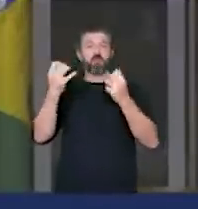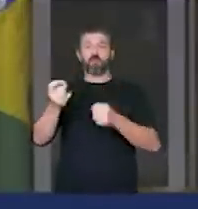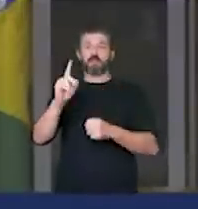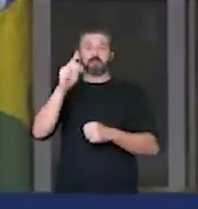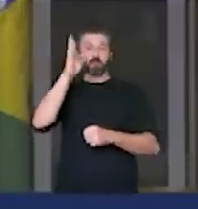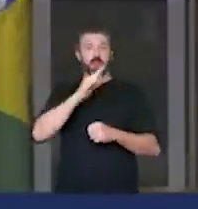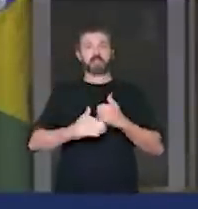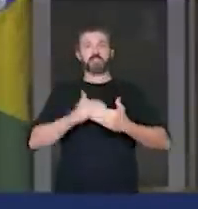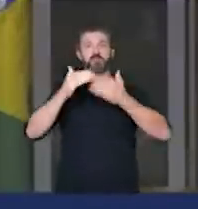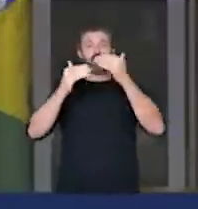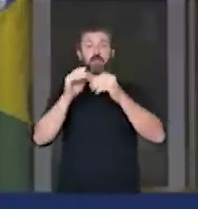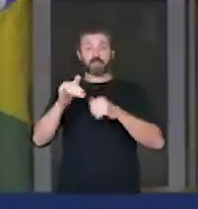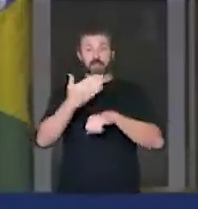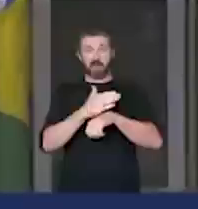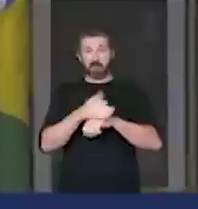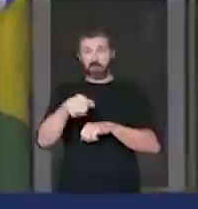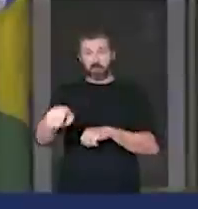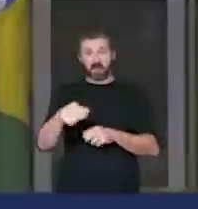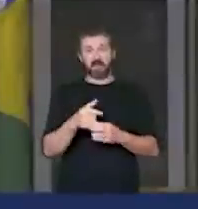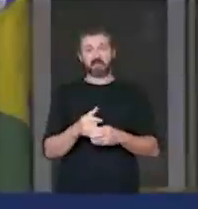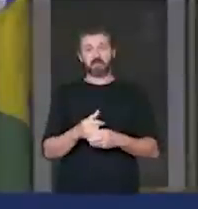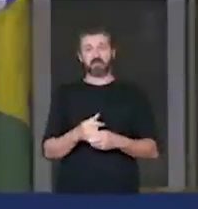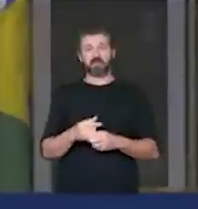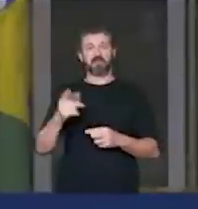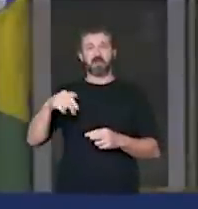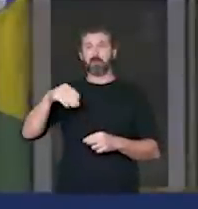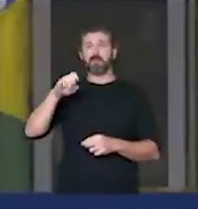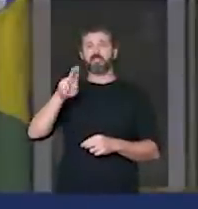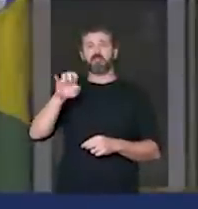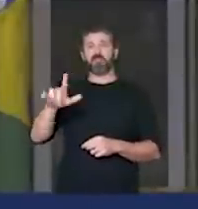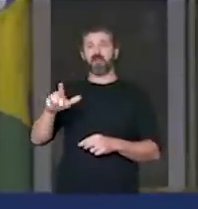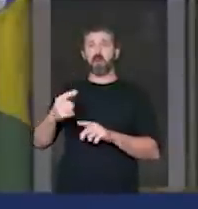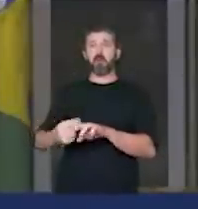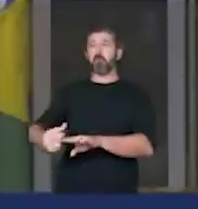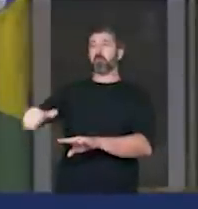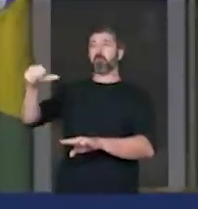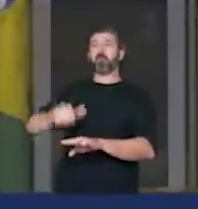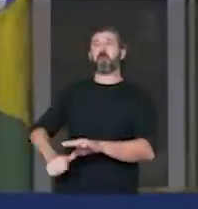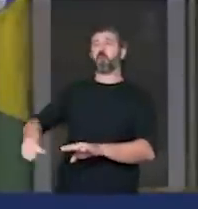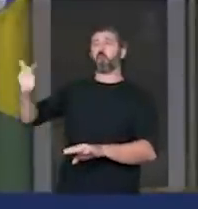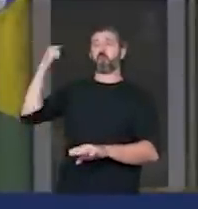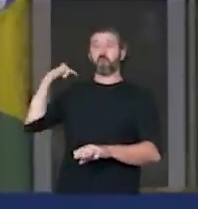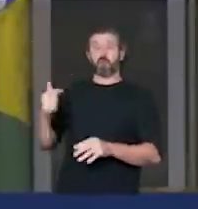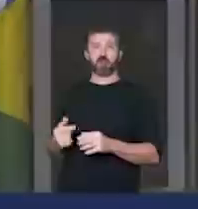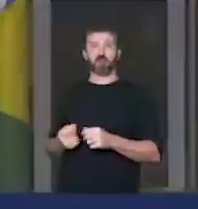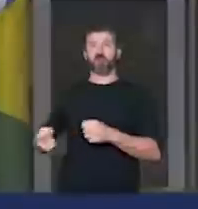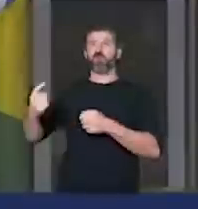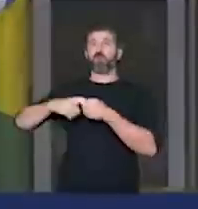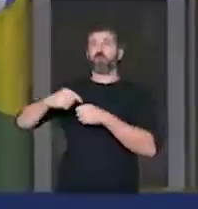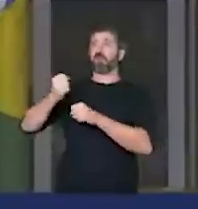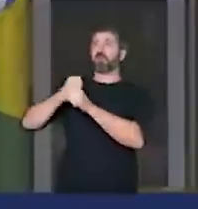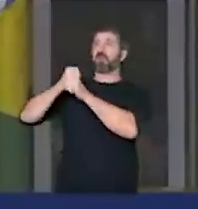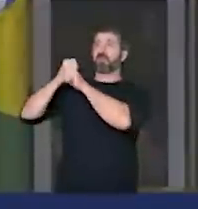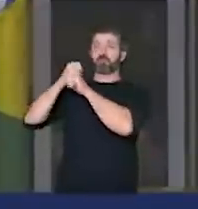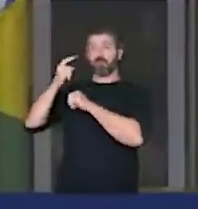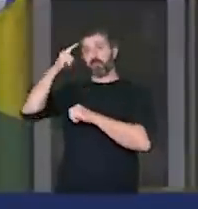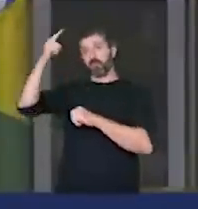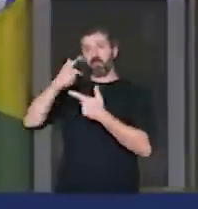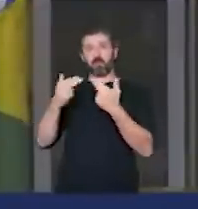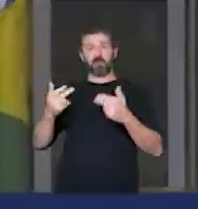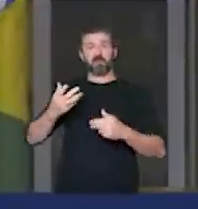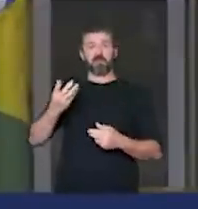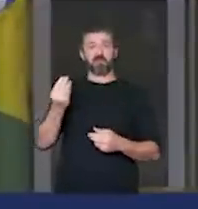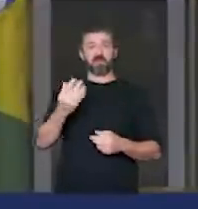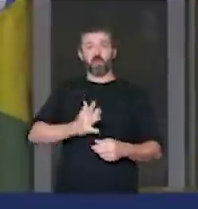desenvolvidos, enquanto esse tipo de prática, que sequer é medieval, porque é mais retrógrada ainda, que acho que precisariam voltar no tempo para inventar uma coisa tão